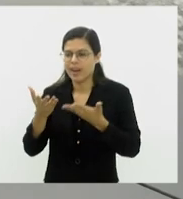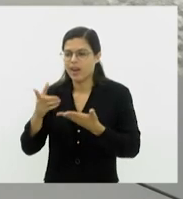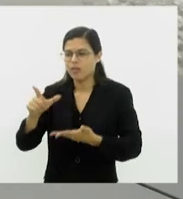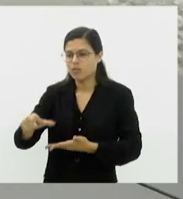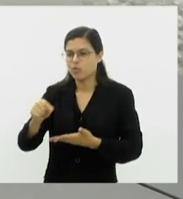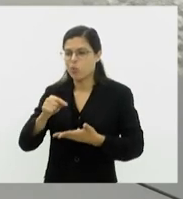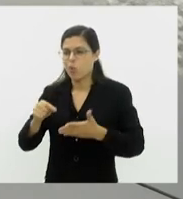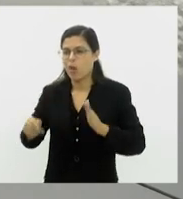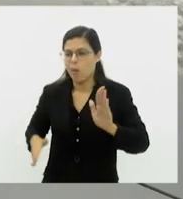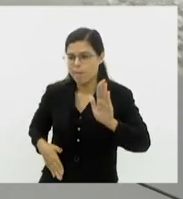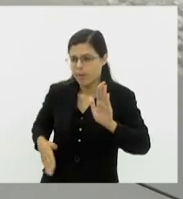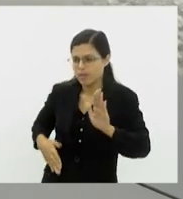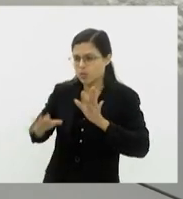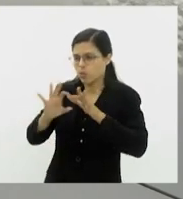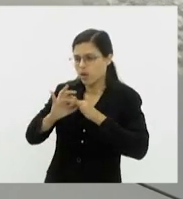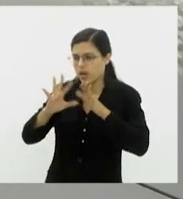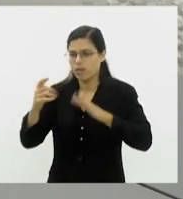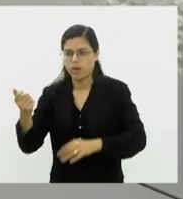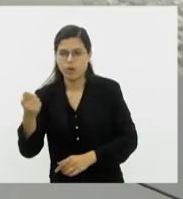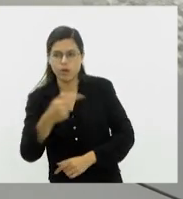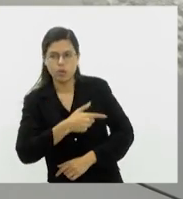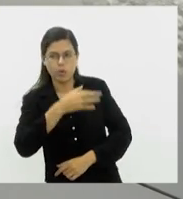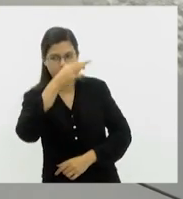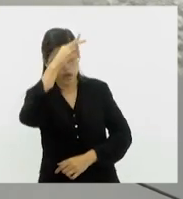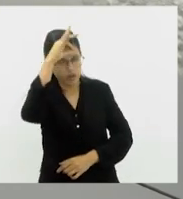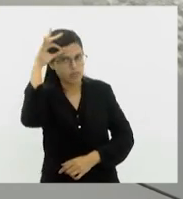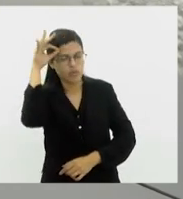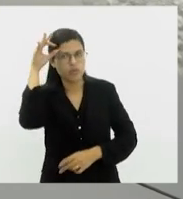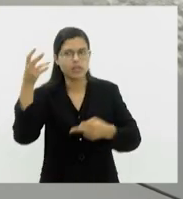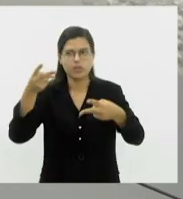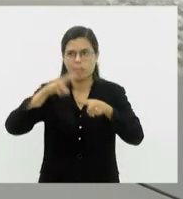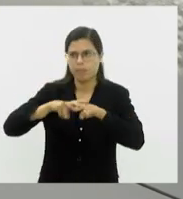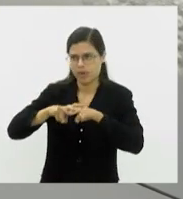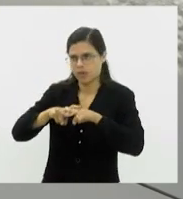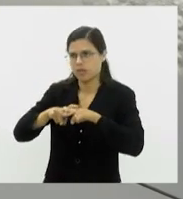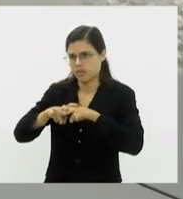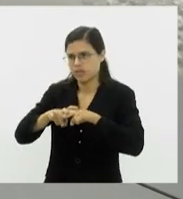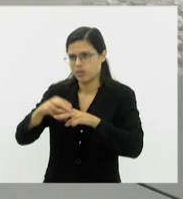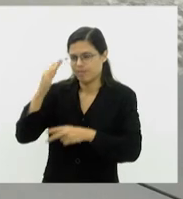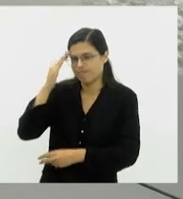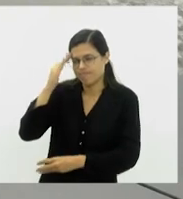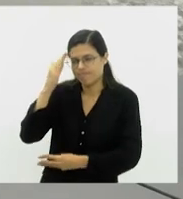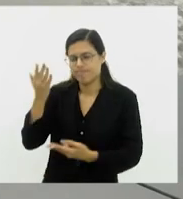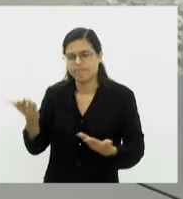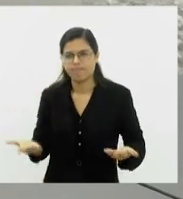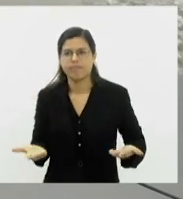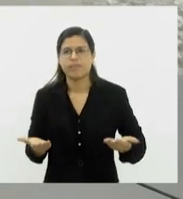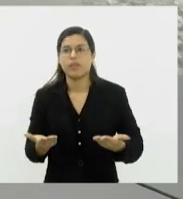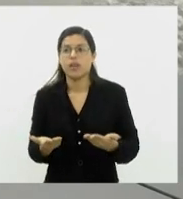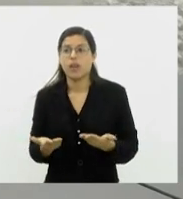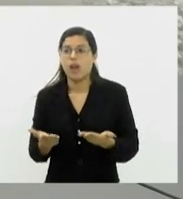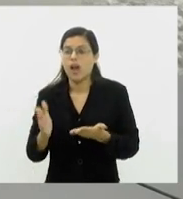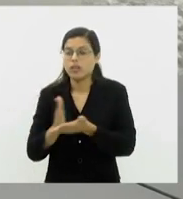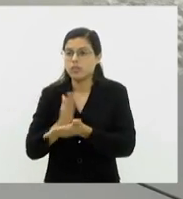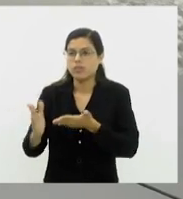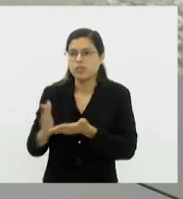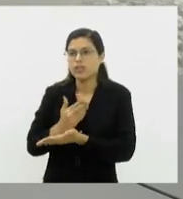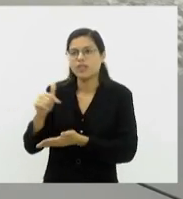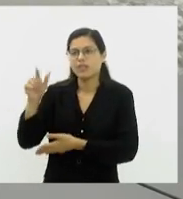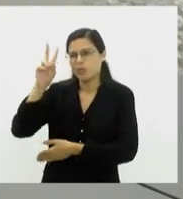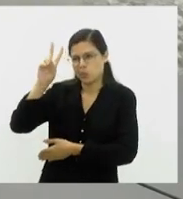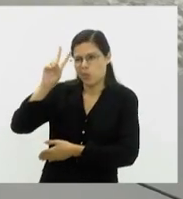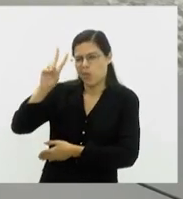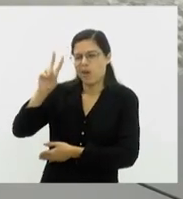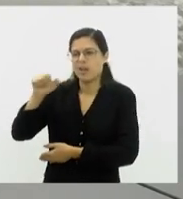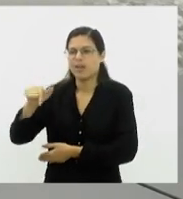que se um dia eu fosse preso eu ficaria maluco ainda mais sem ter culpa entende e muit das vezes os casos trazidos aqui não foi